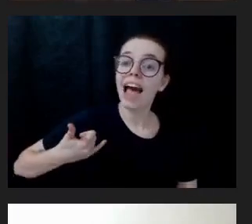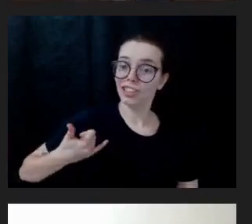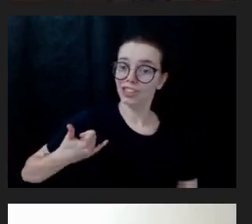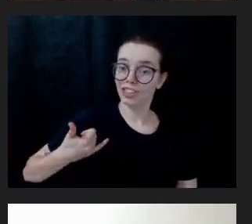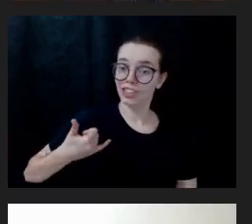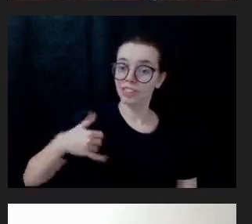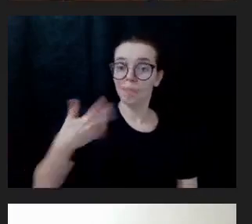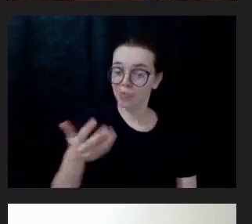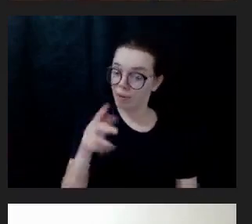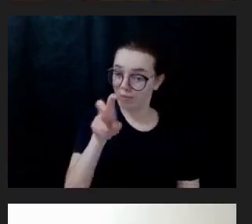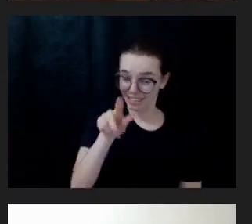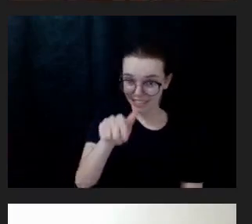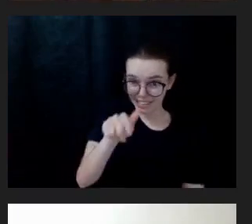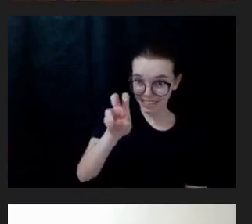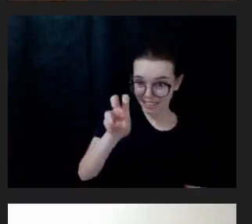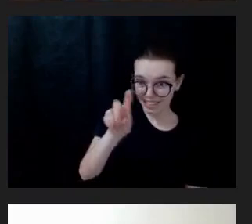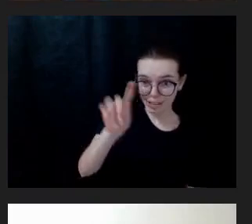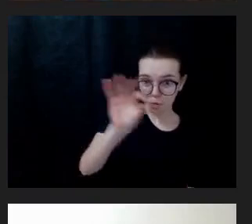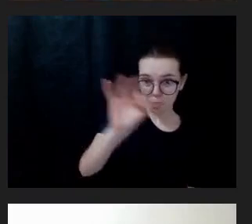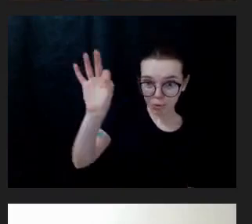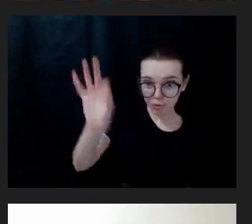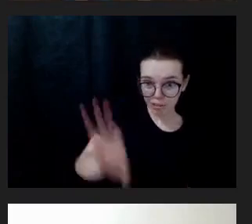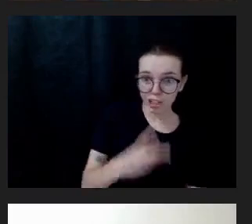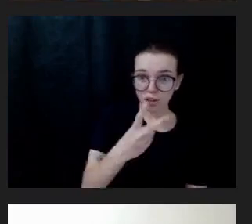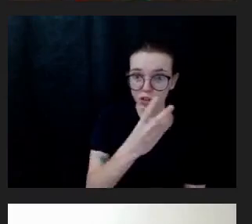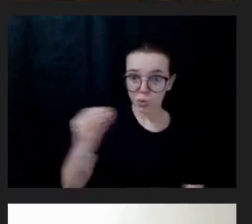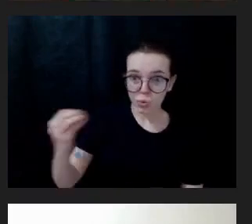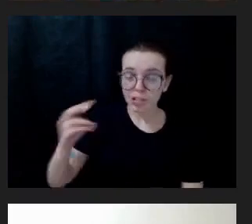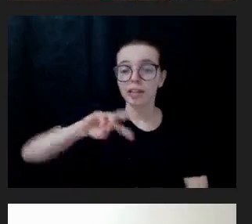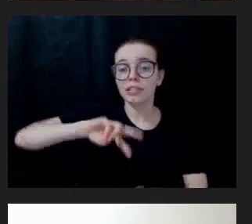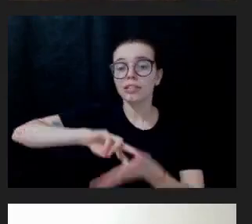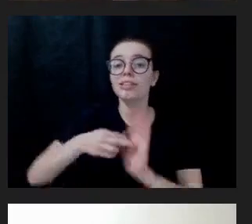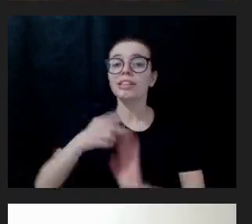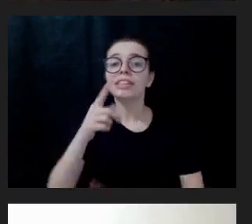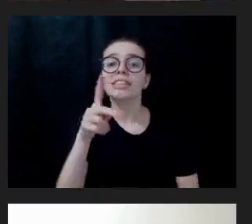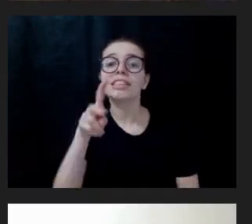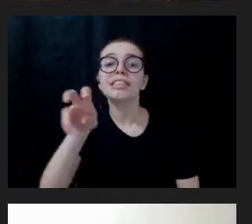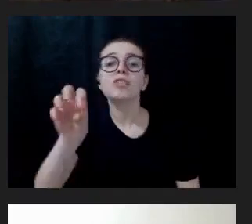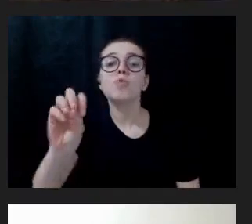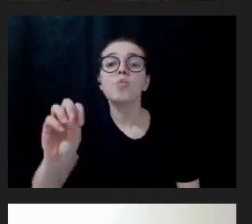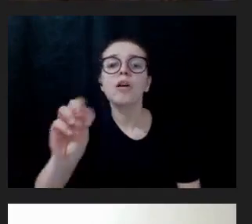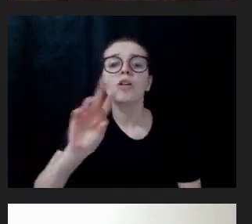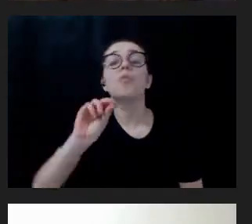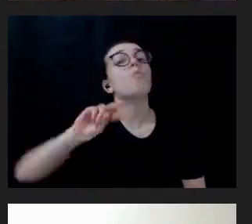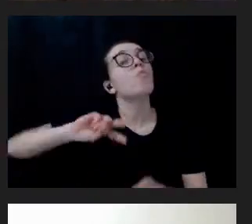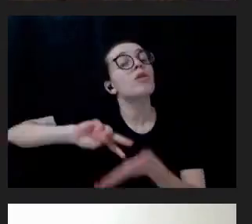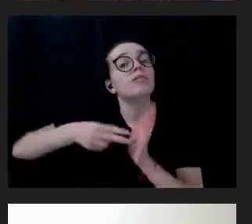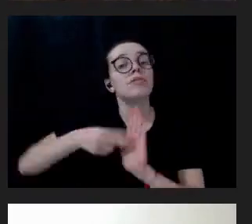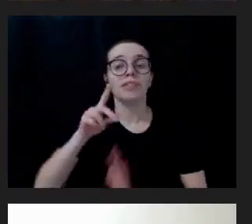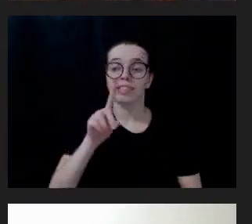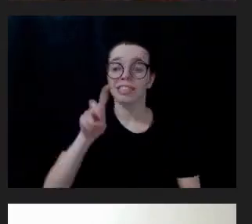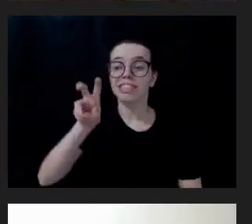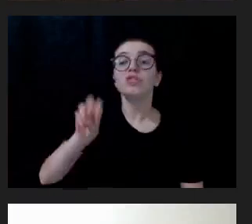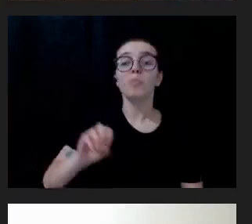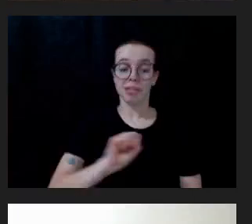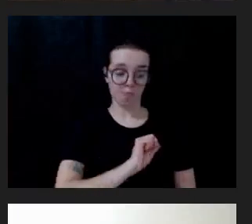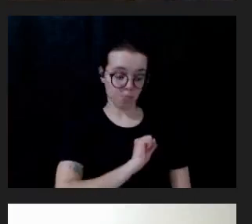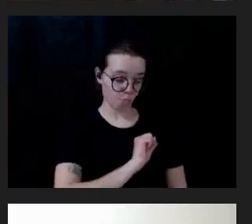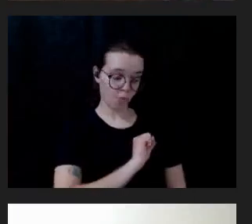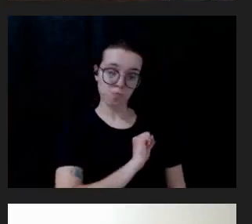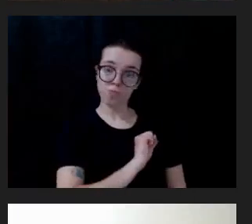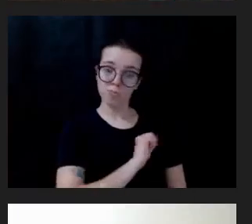75% de 200 é 150. Então, se você passar de 150 batimentos, né,